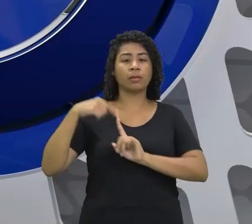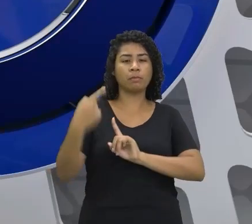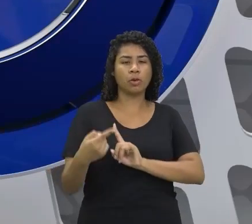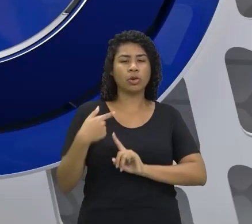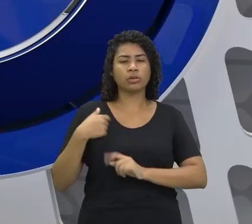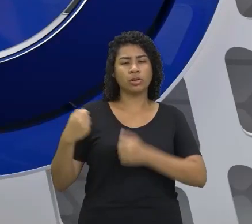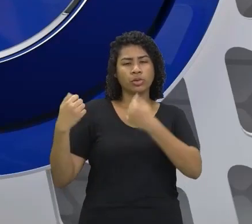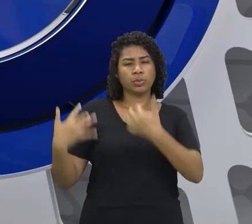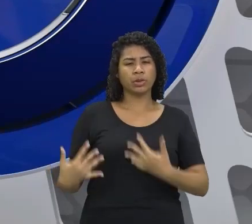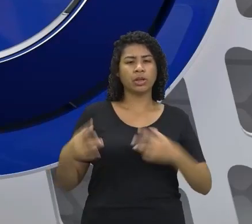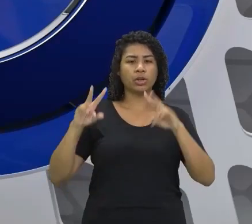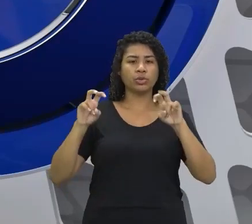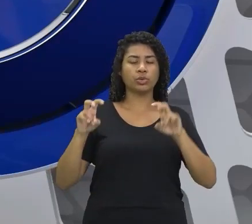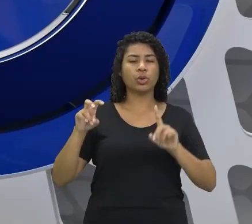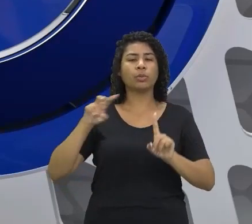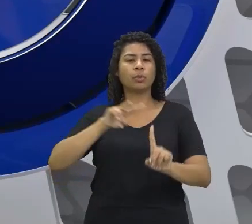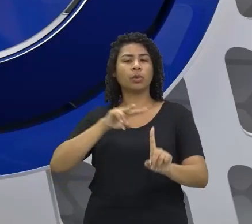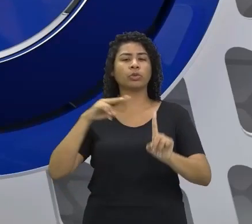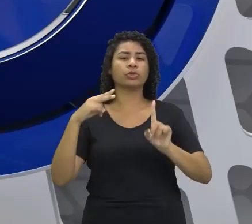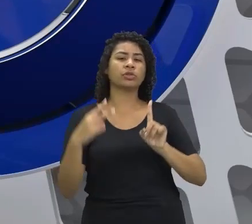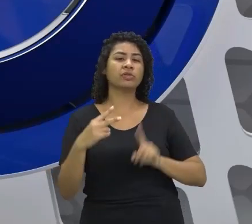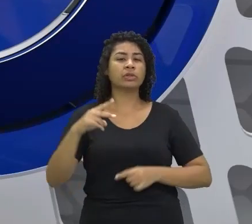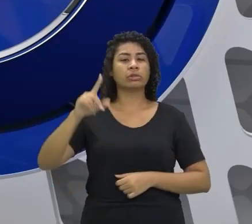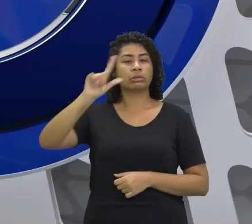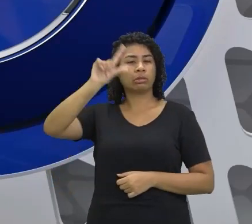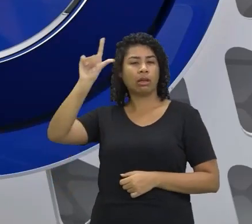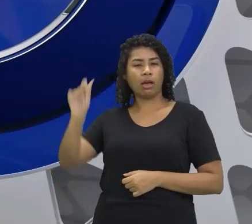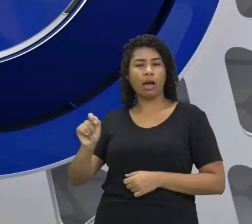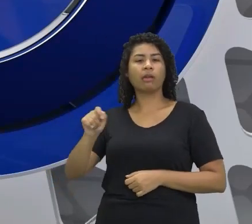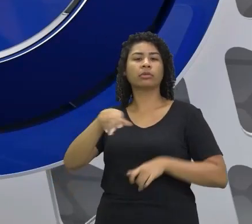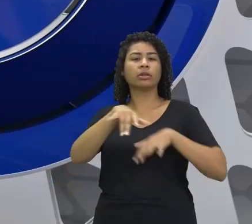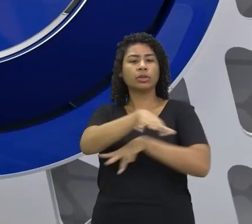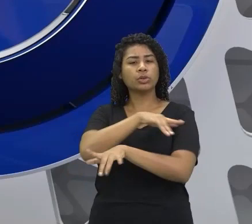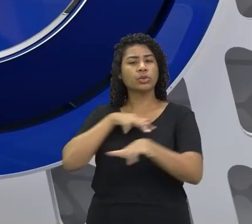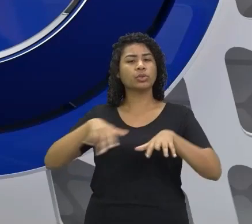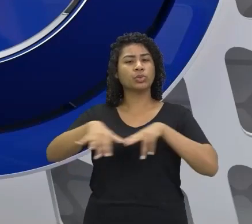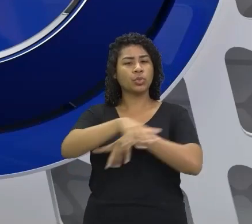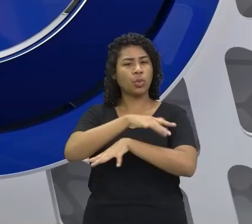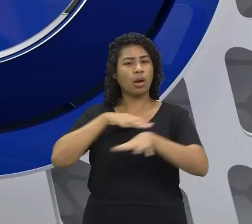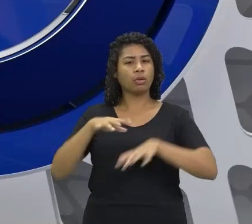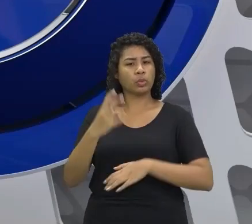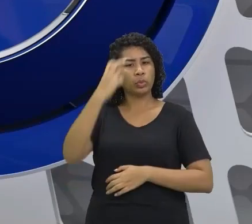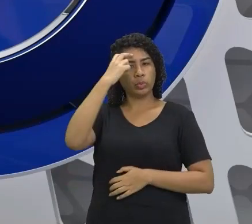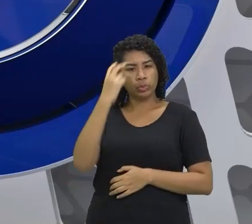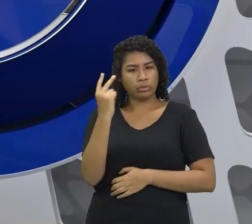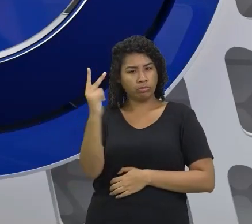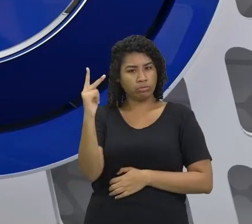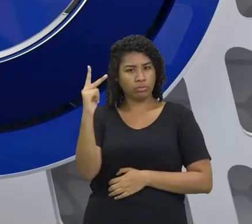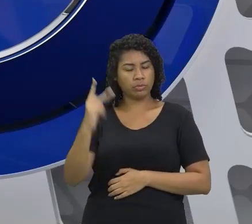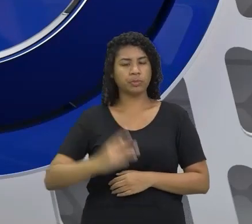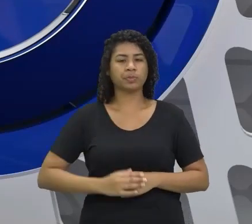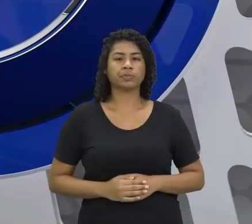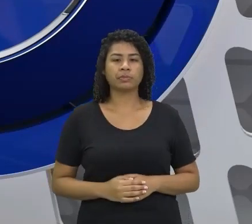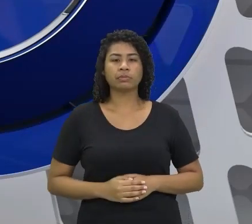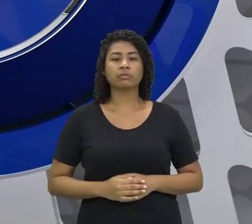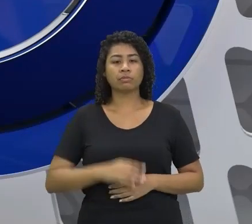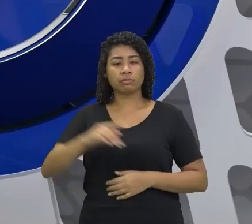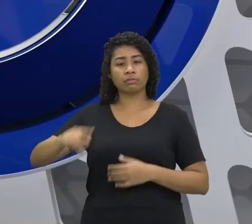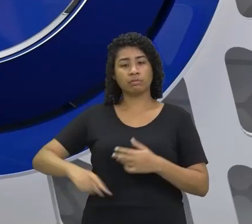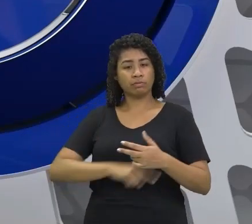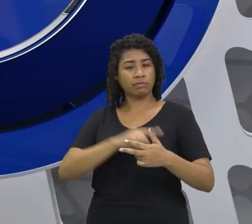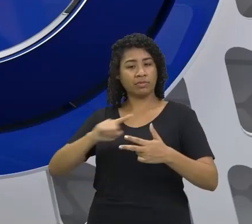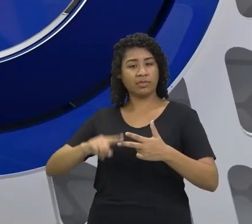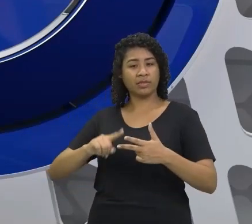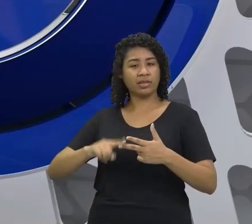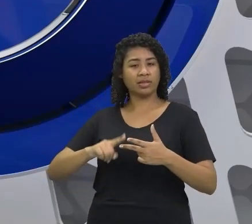africana, olhamos também alguns rituais em torno da espiritualidade africana e, por fim,